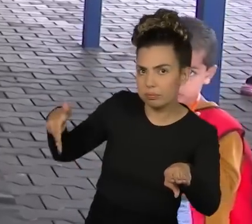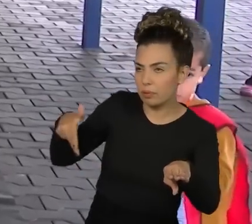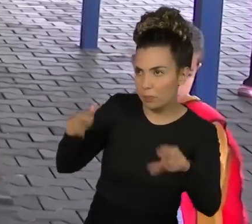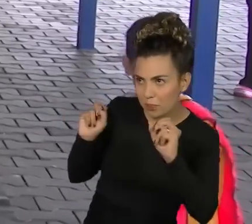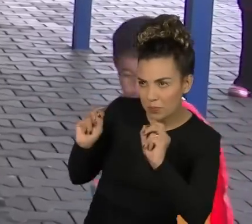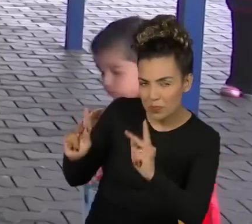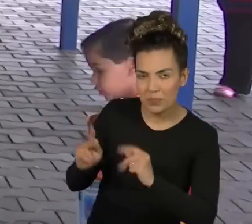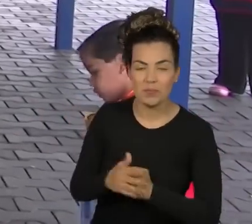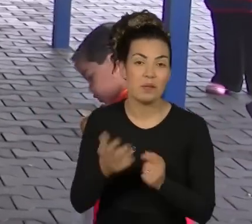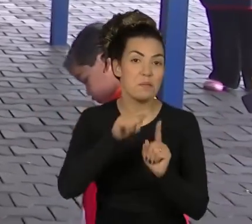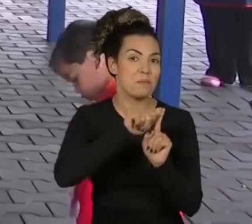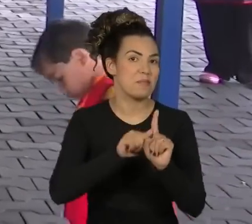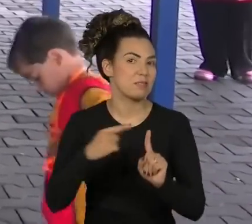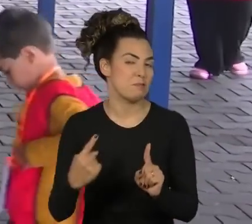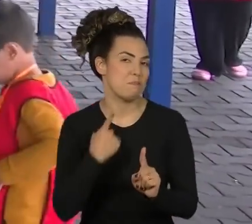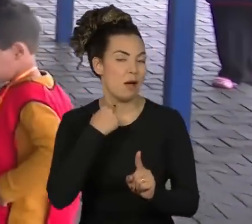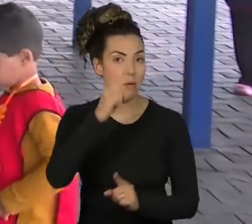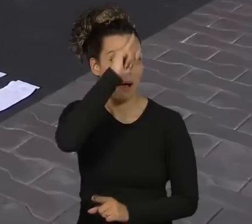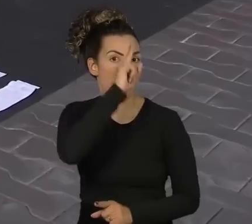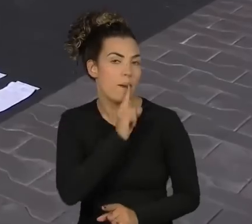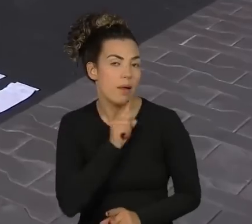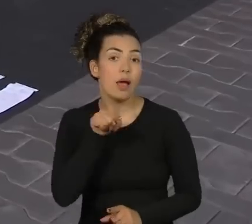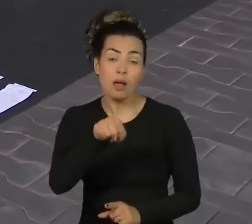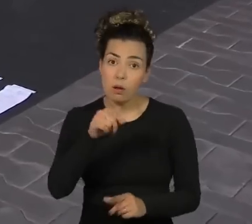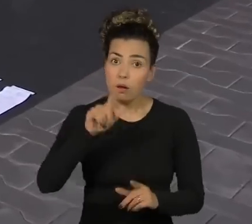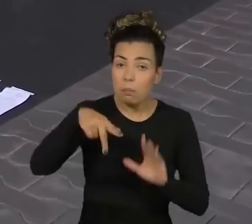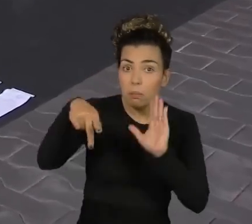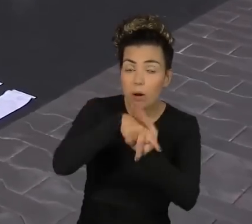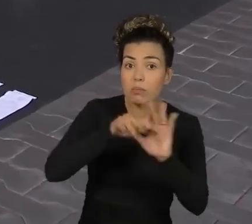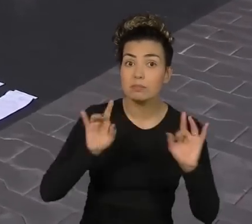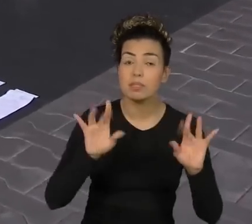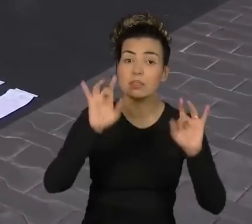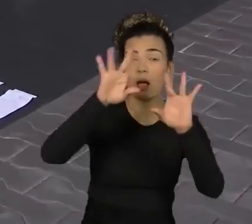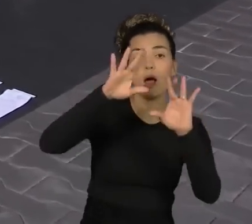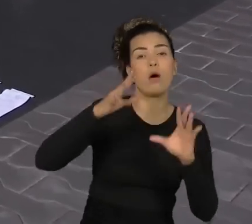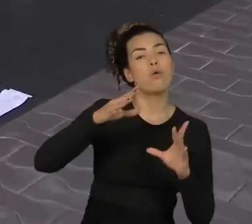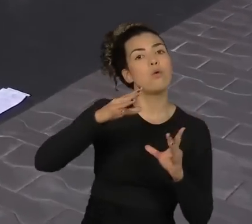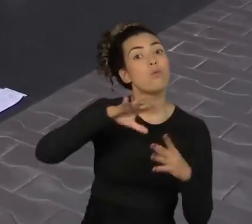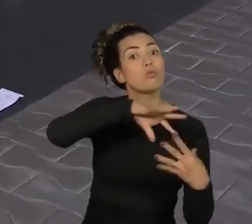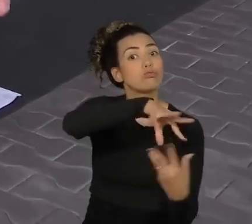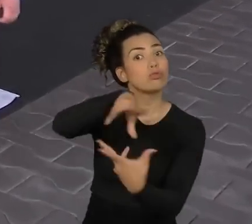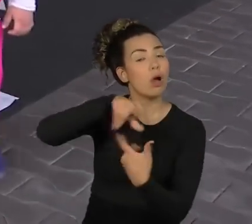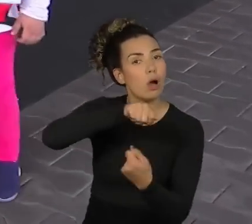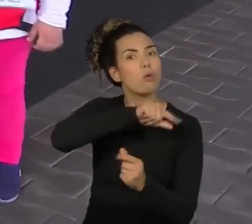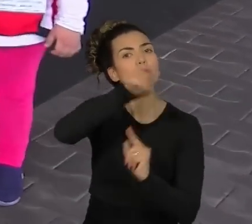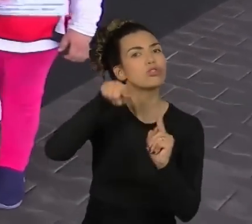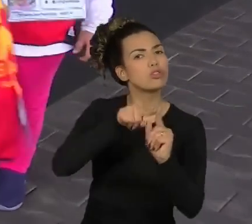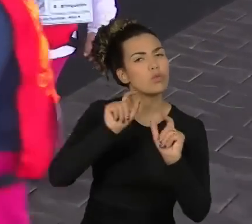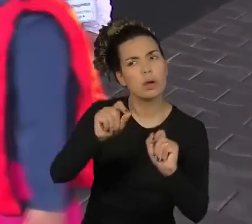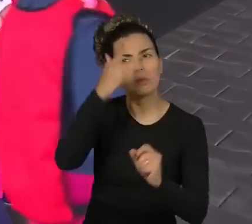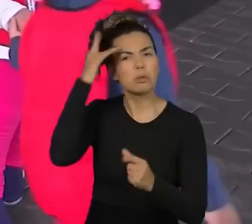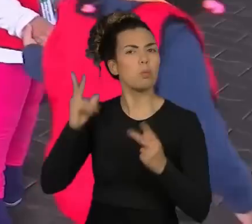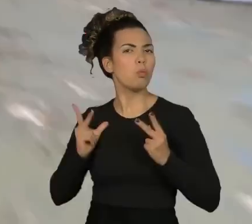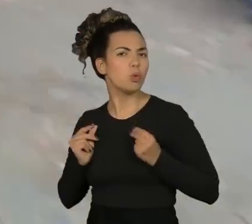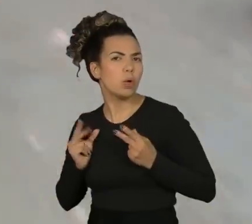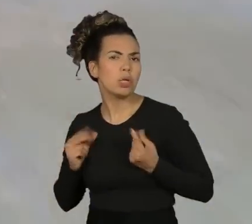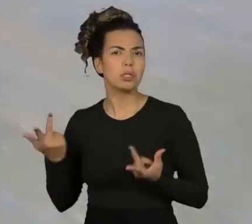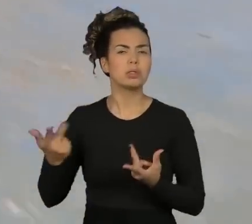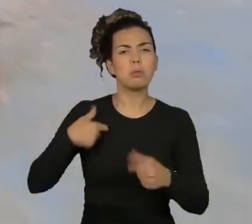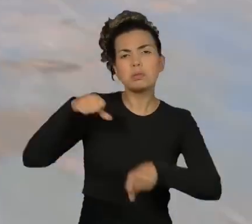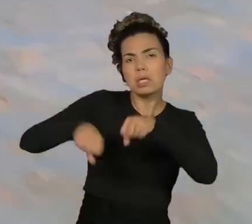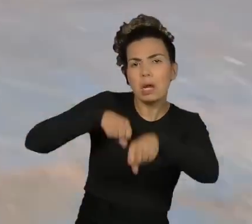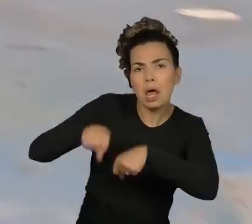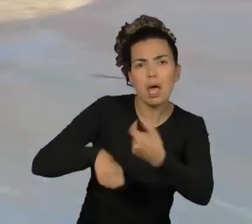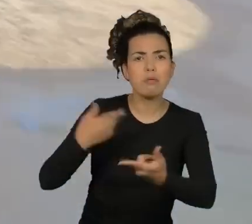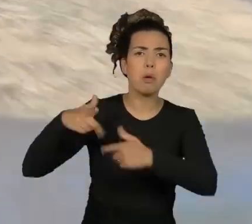movimento internacional que, durante o mês de maio, convida todos, motoristas, ciclistas, pedestres e crianças, a